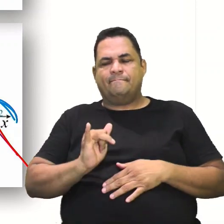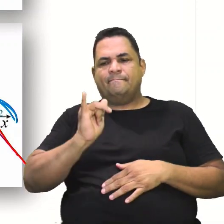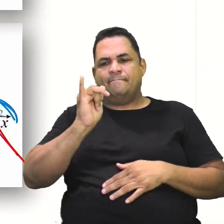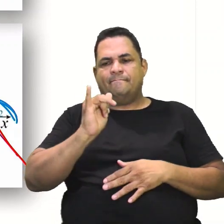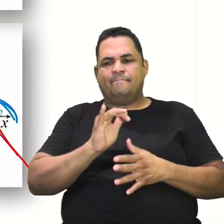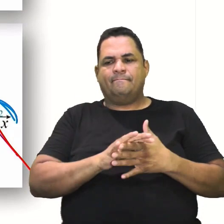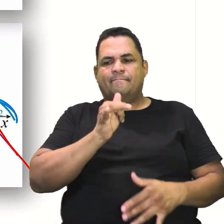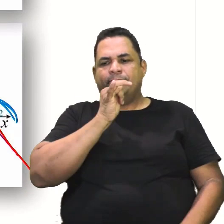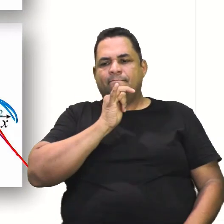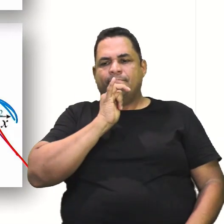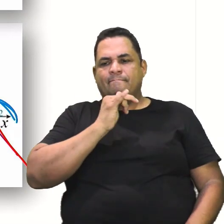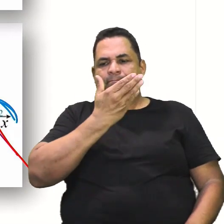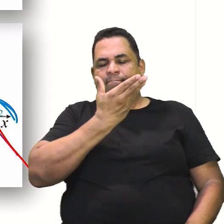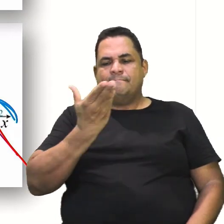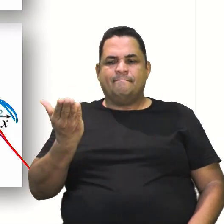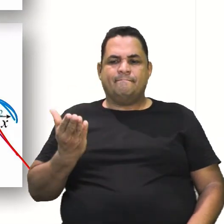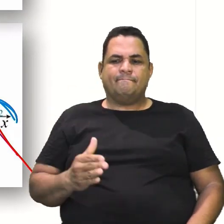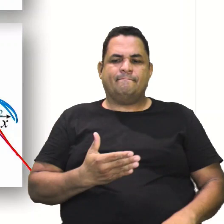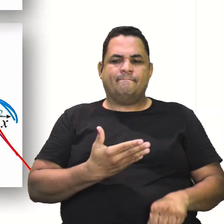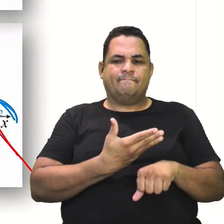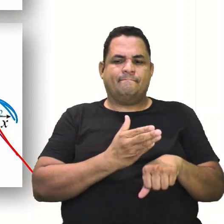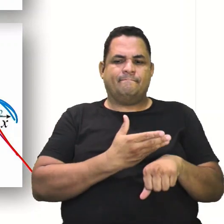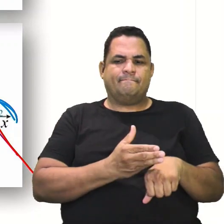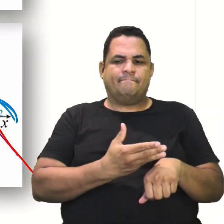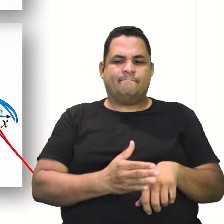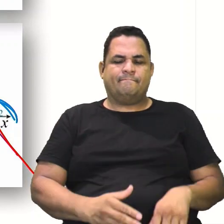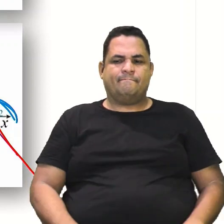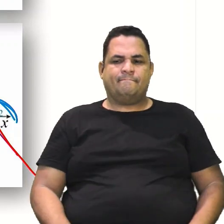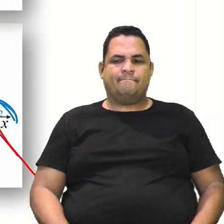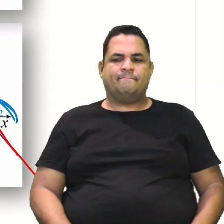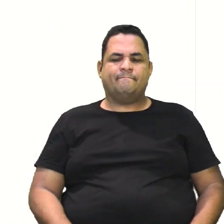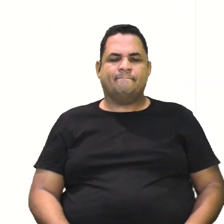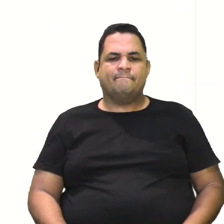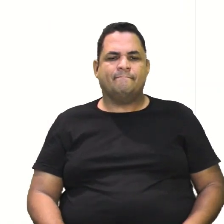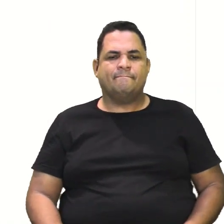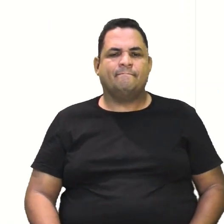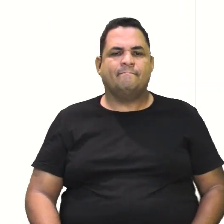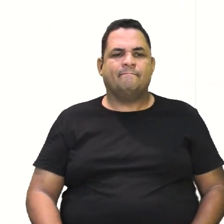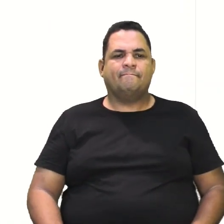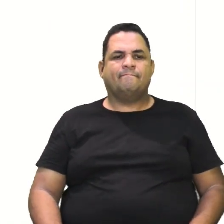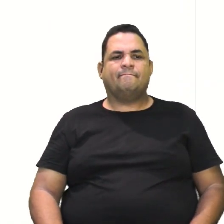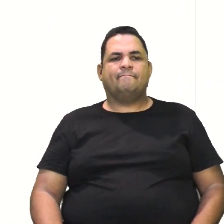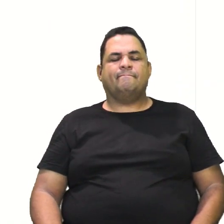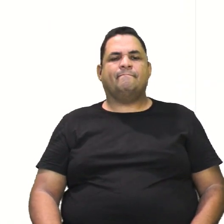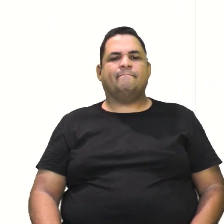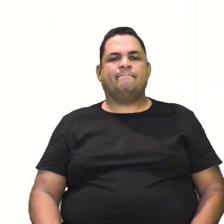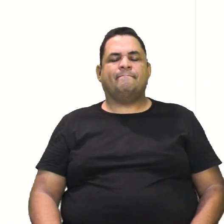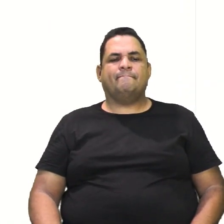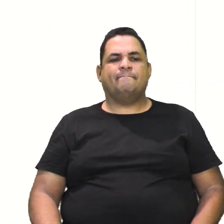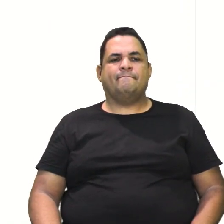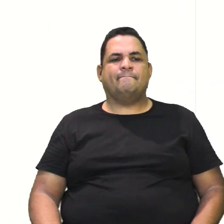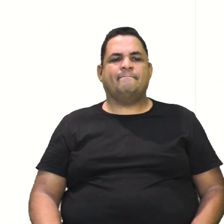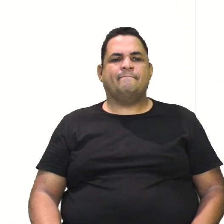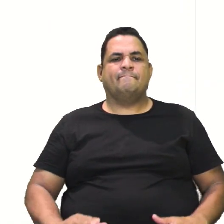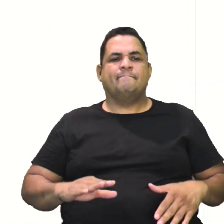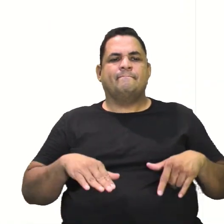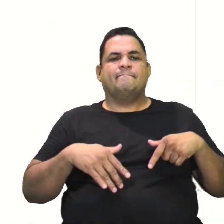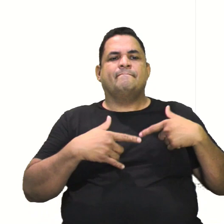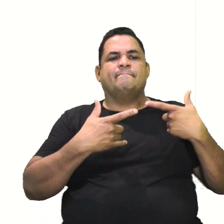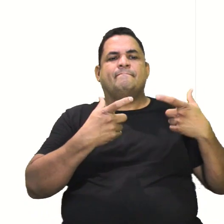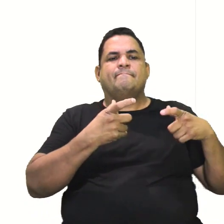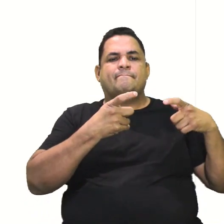Vamos nos exemplos? Olha lá, agora é hora de praticar. A gente mata a dúvida e mostra o cálculo, exemplo de número 1. Qual